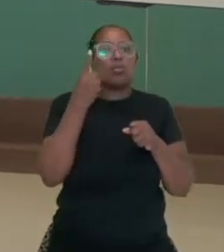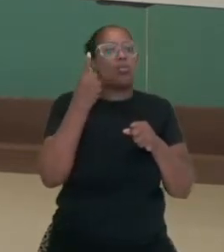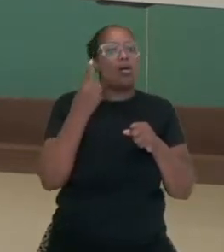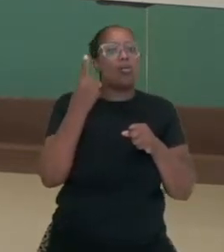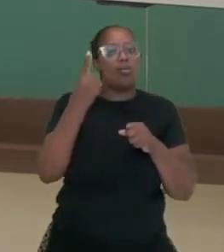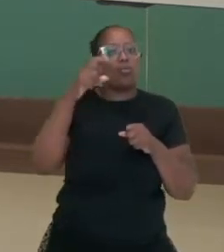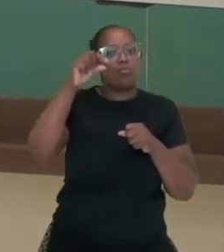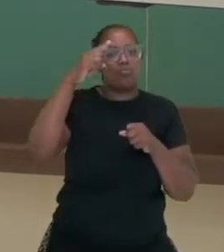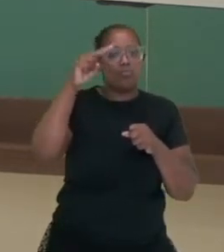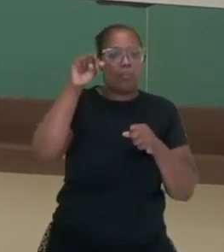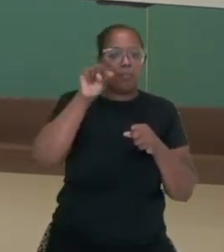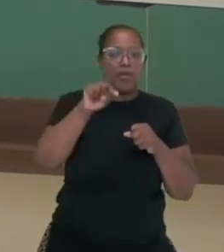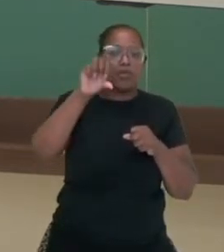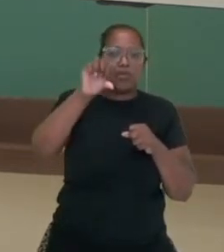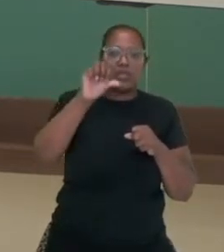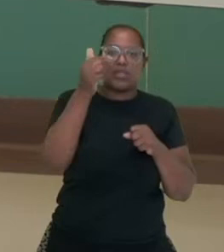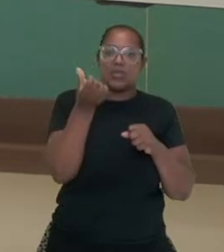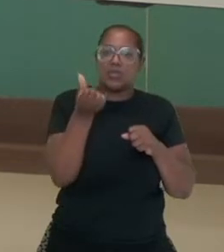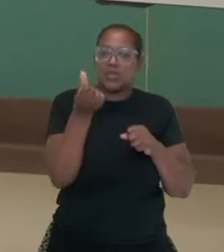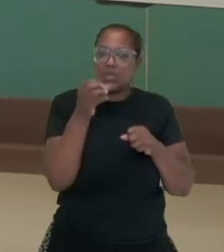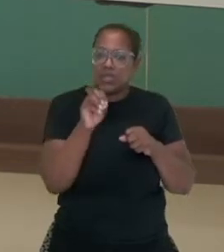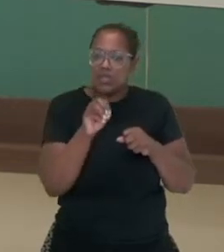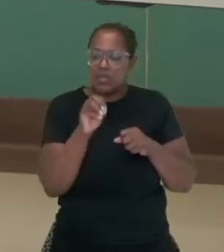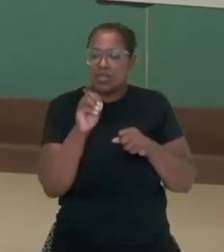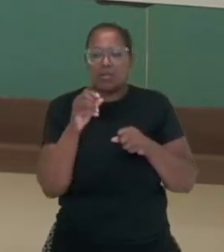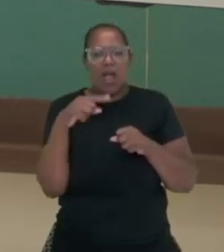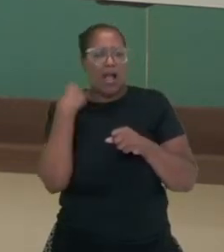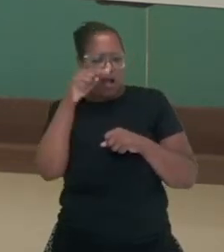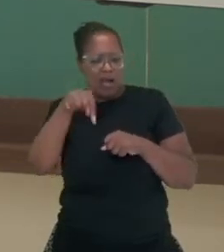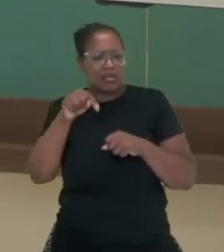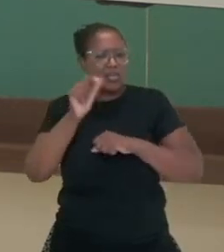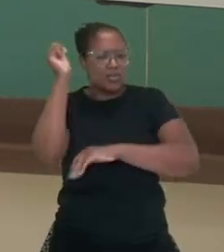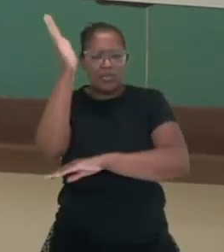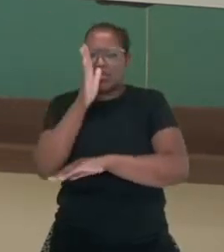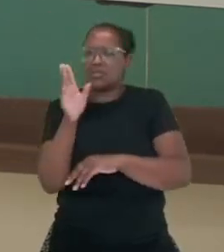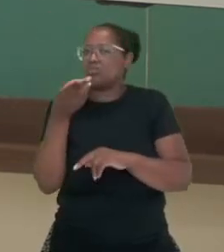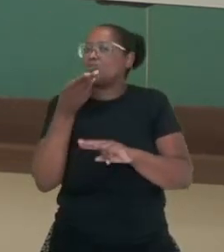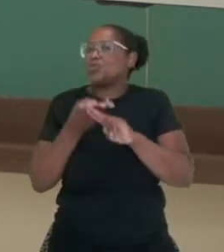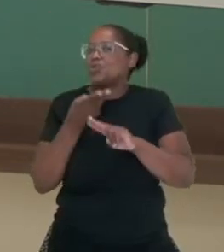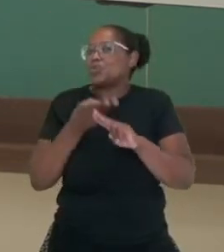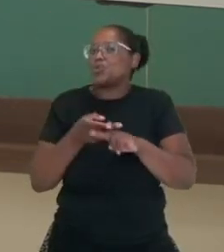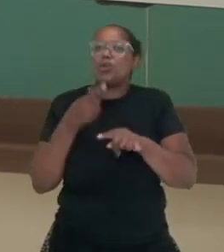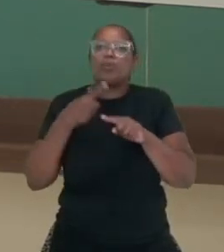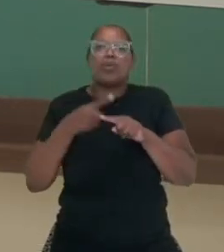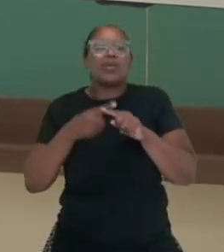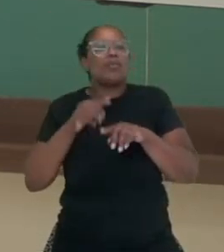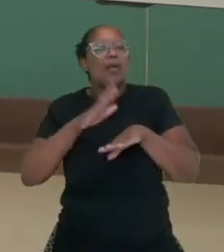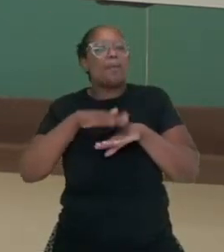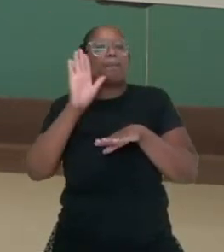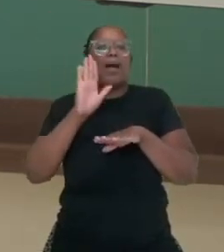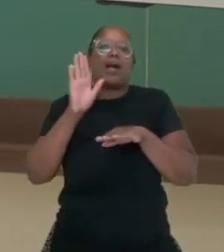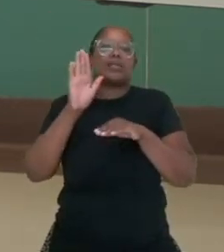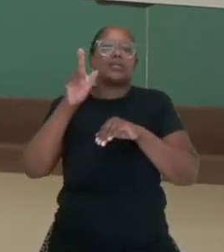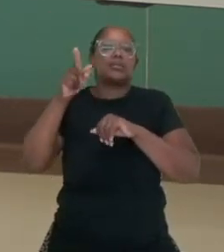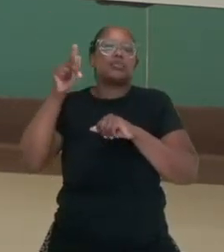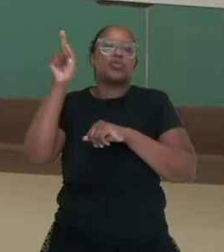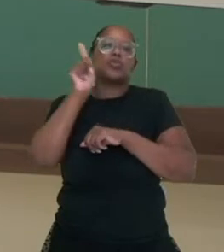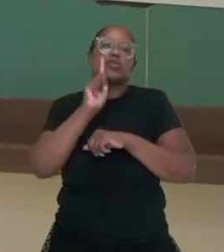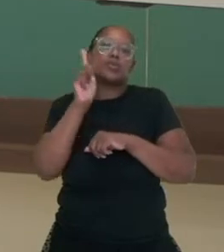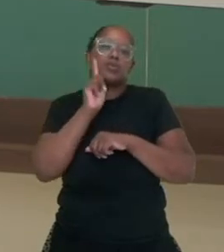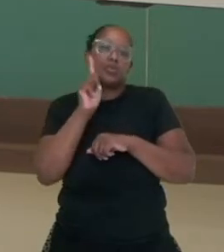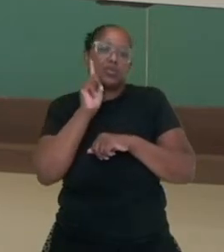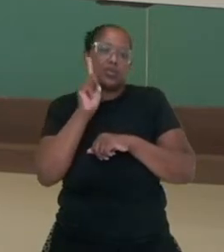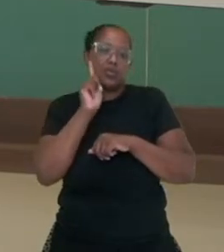gente nem chegou a ver esses modelos, tá? Foi mais nos Estados Unidos, na Europa. Então, esses modelos, eles tinham